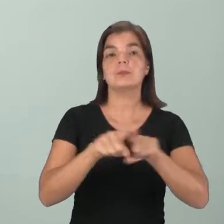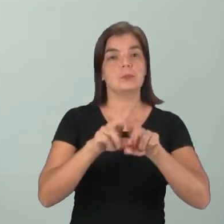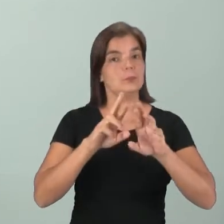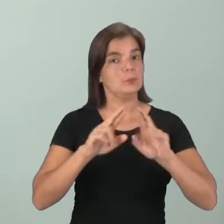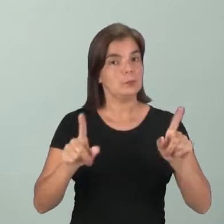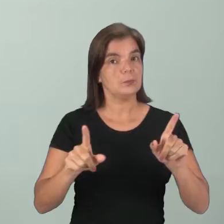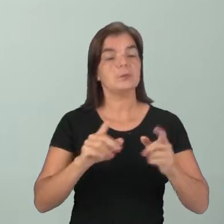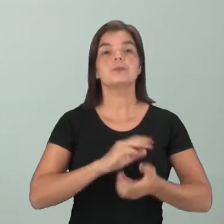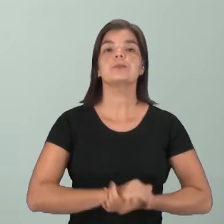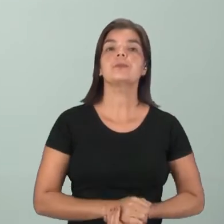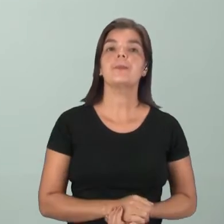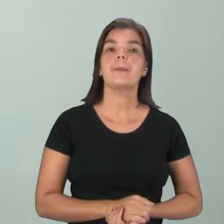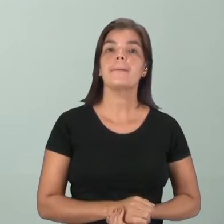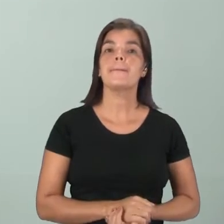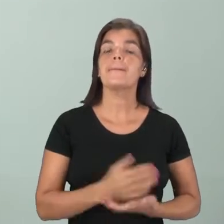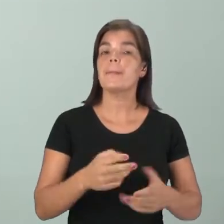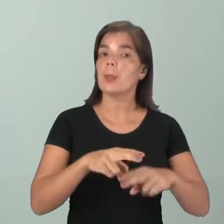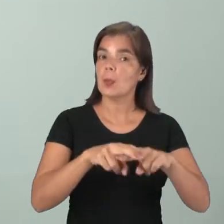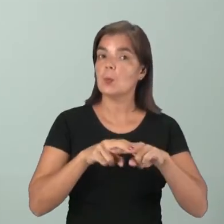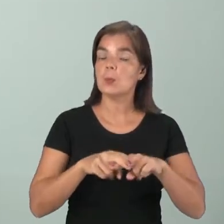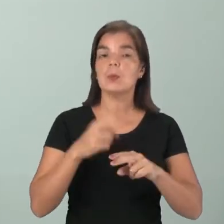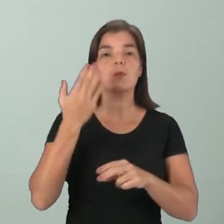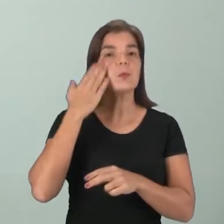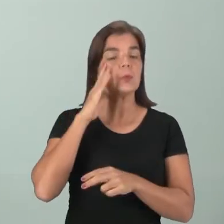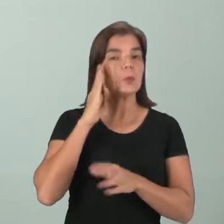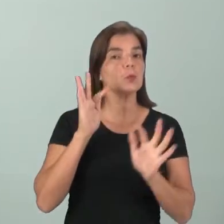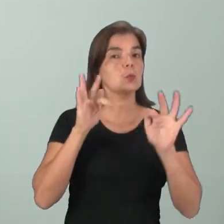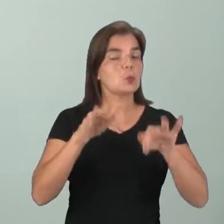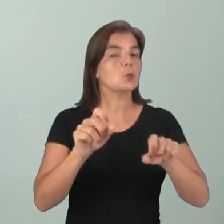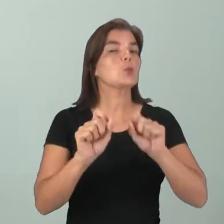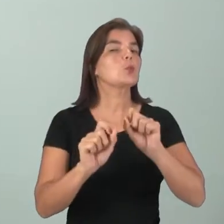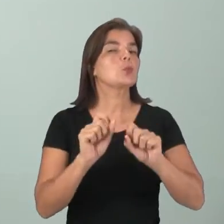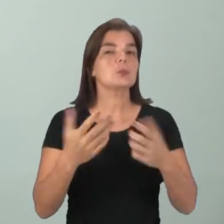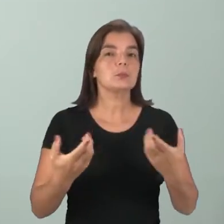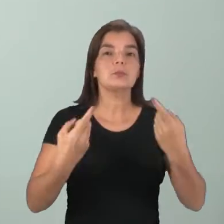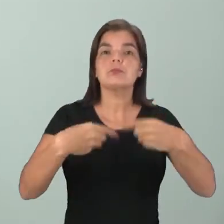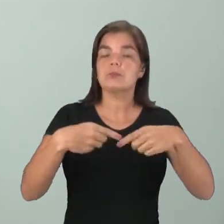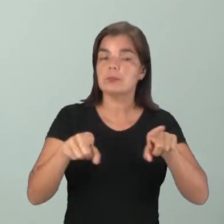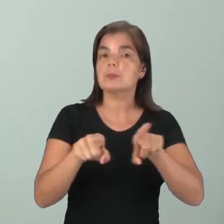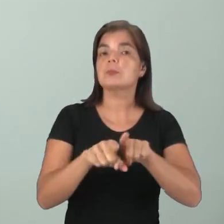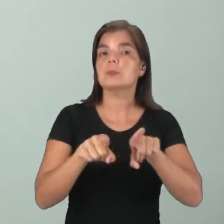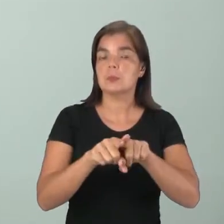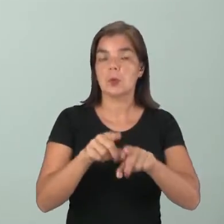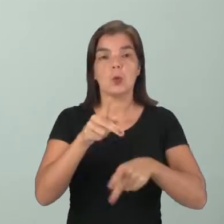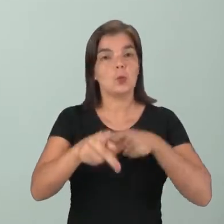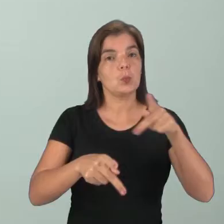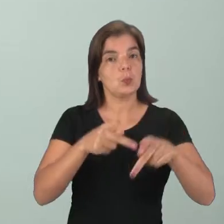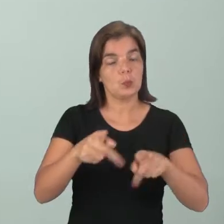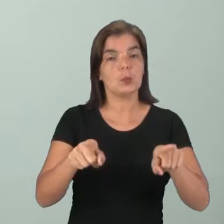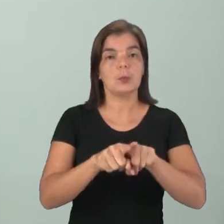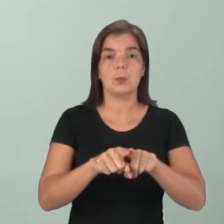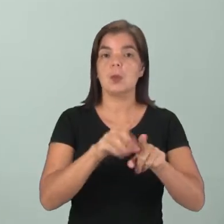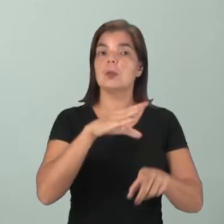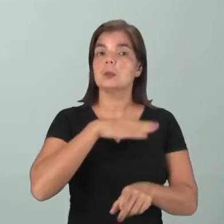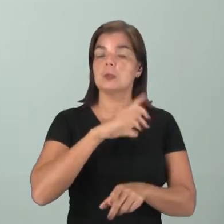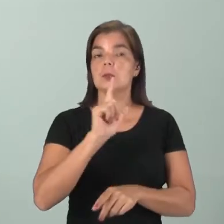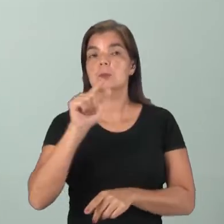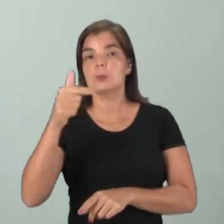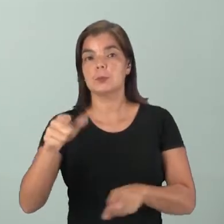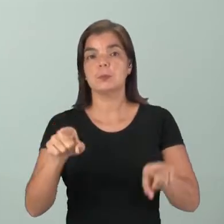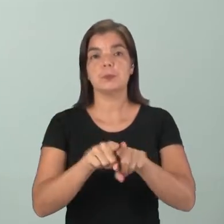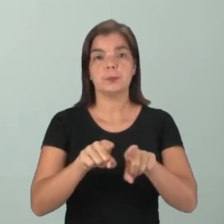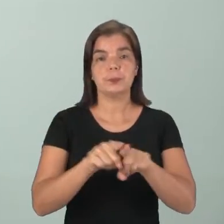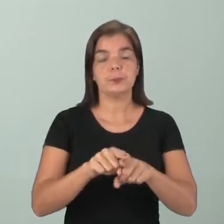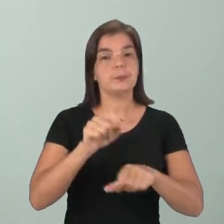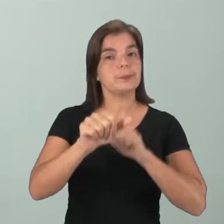a necessidade diferente, certo? Então, por isso a gente vai entender lá no final uma necessidade para um povo, uma necessidade para o